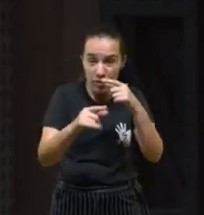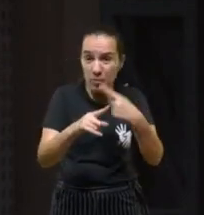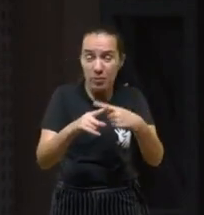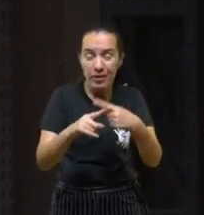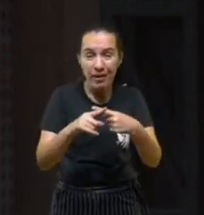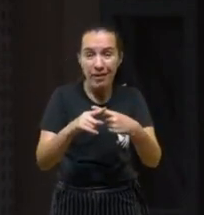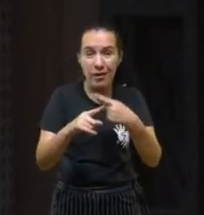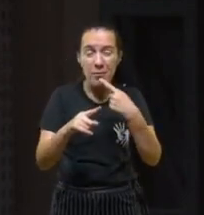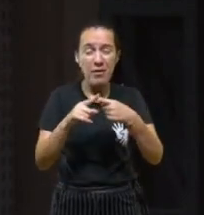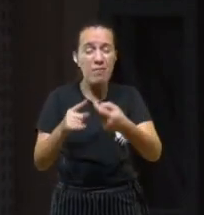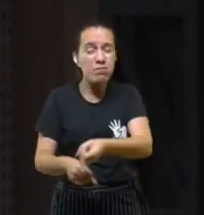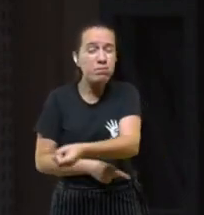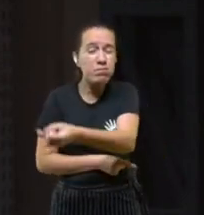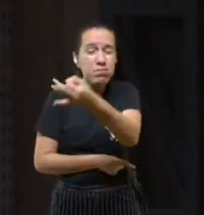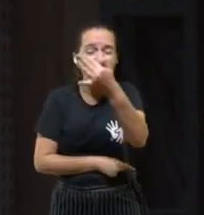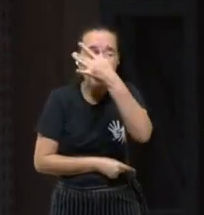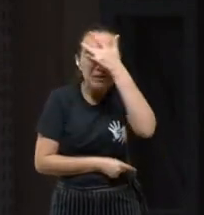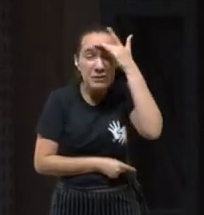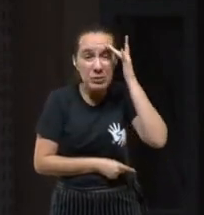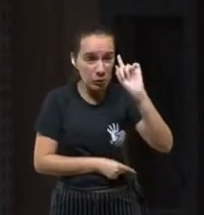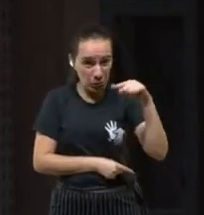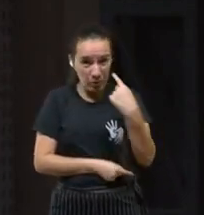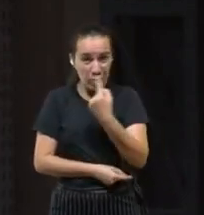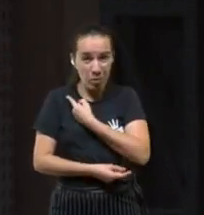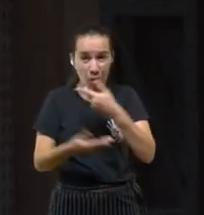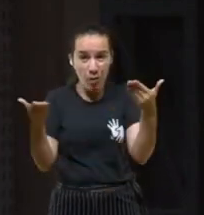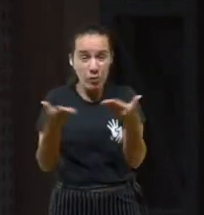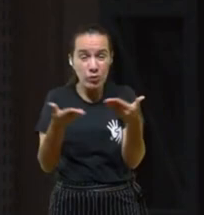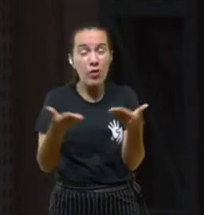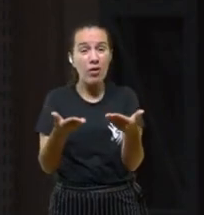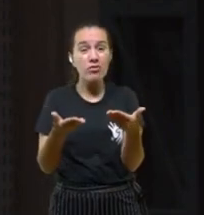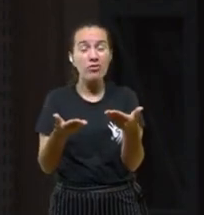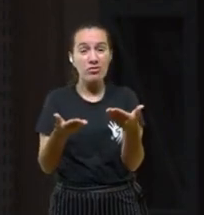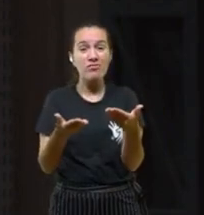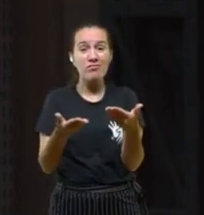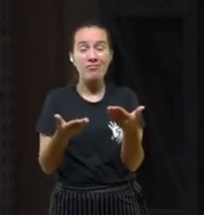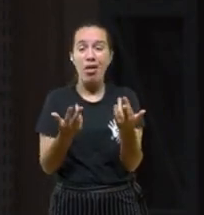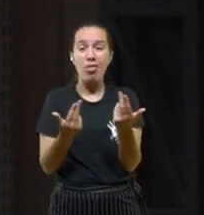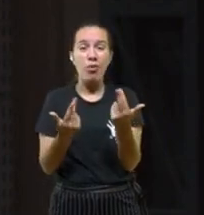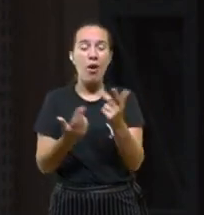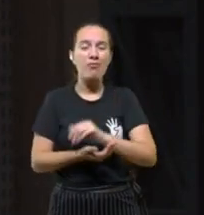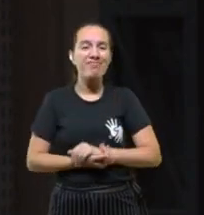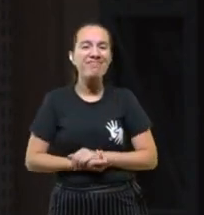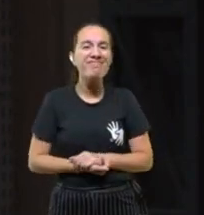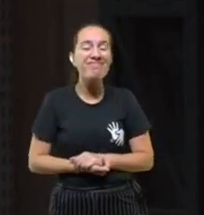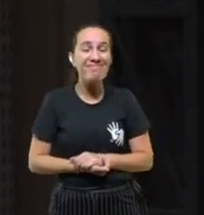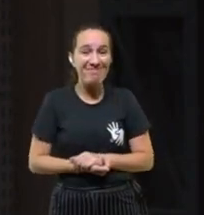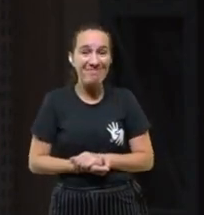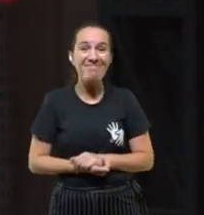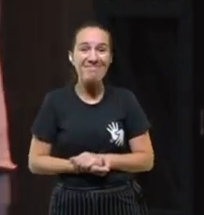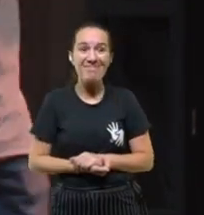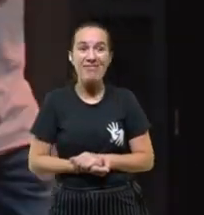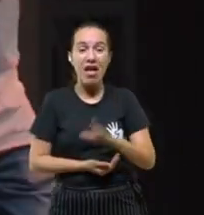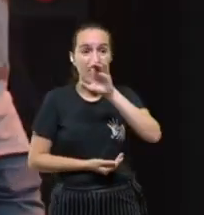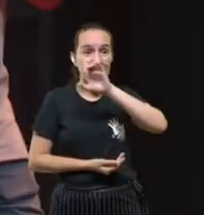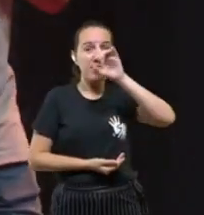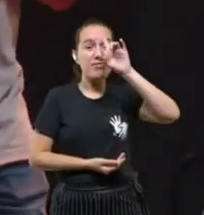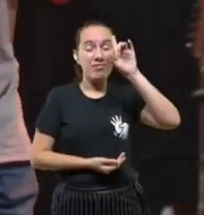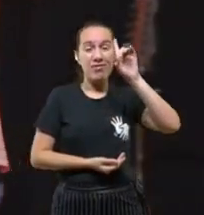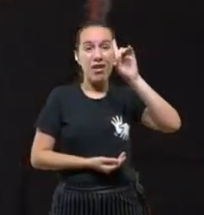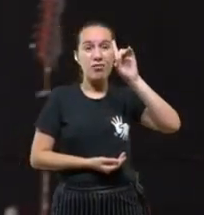uma família espiritual, muitos de nós nos encontramos exatamente neste momento